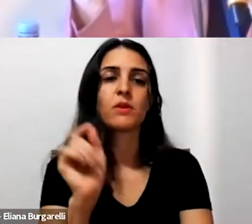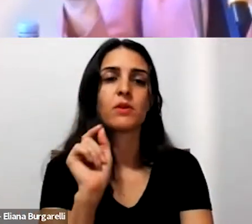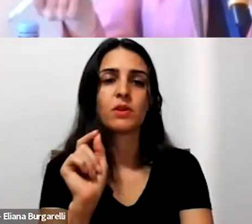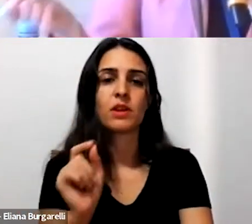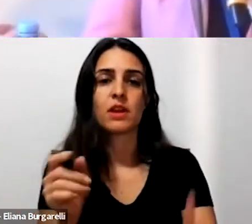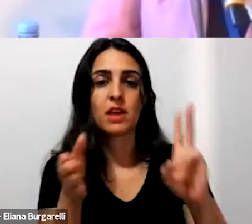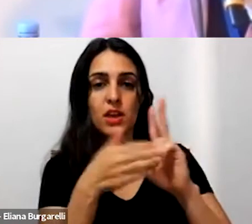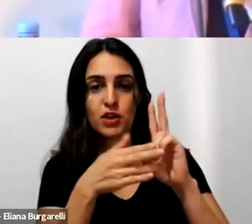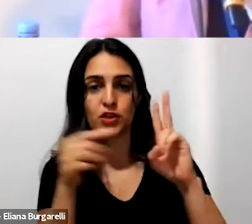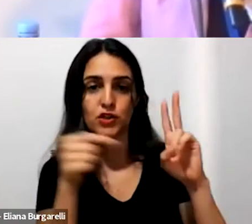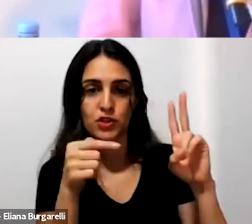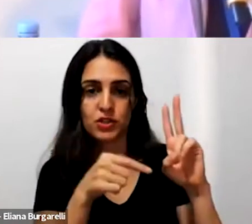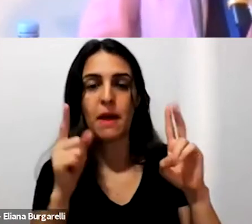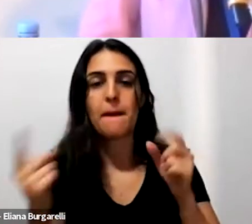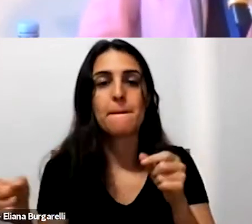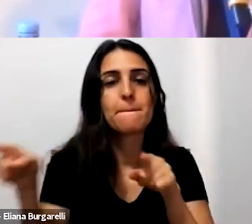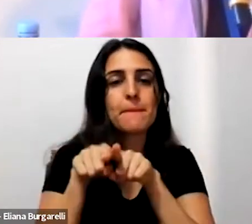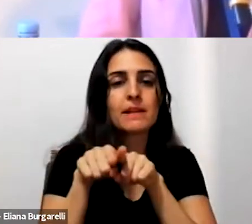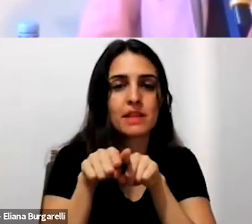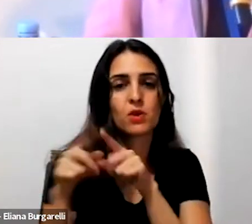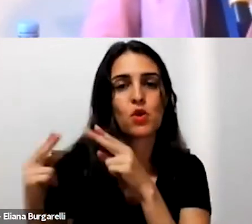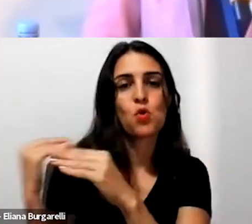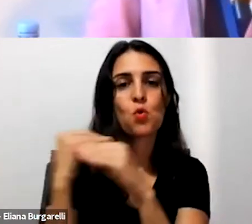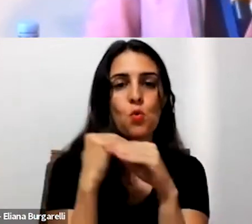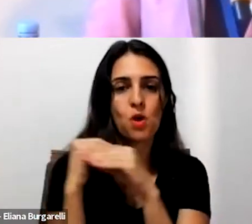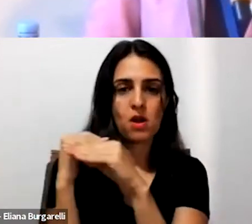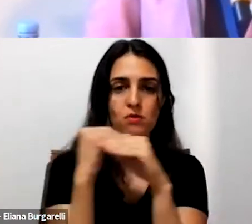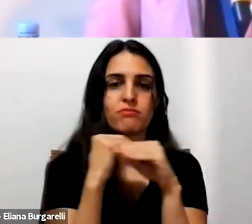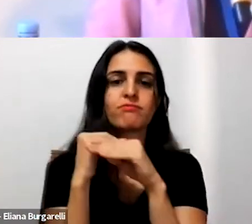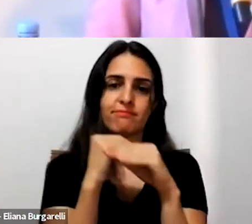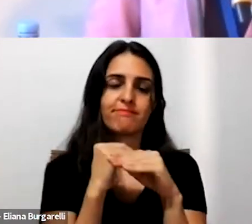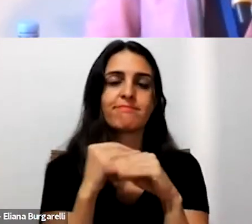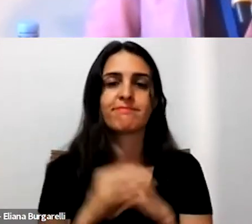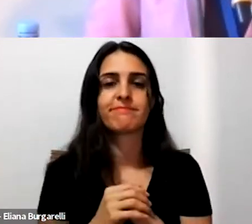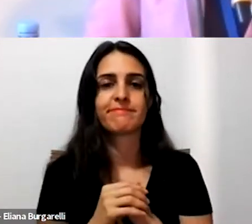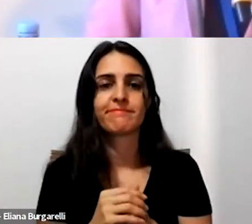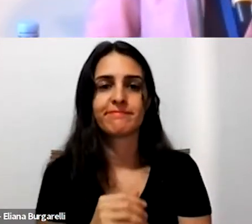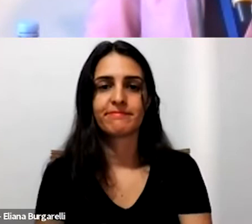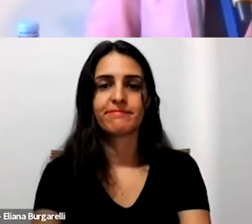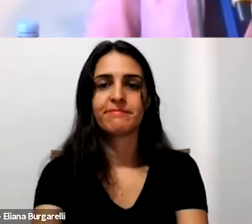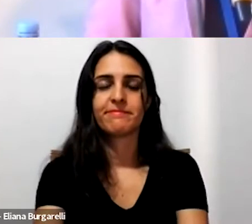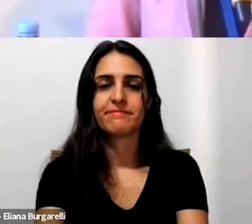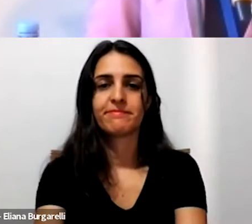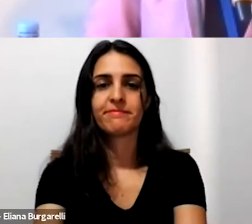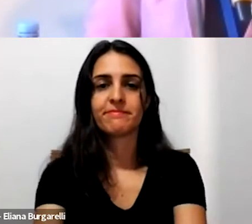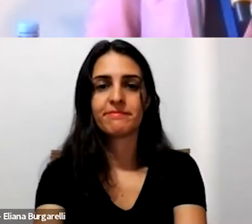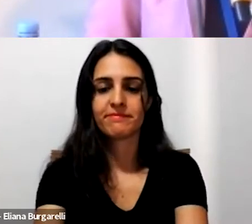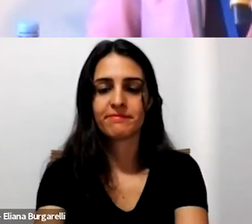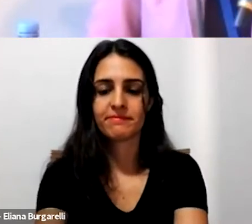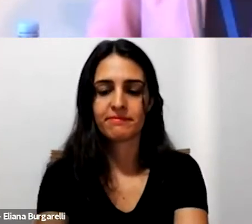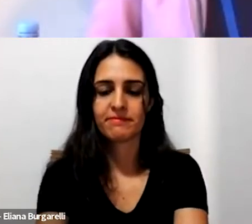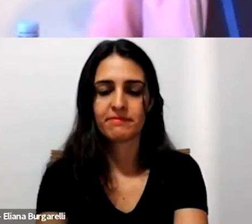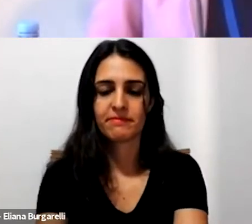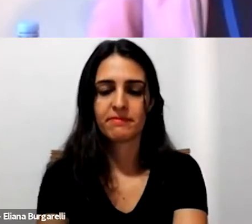juntos com estes assuntos, trabalhar com os povos indígenas e juntar nossas vozes.